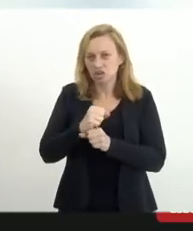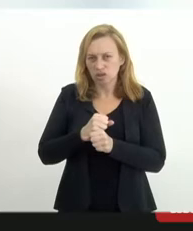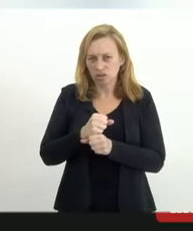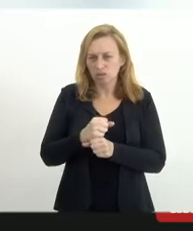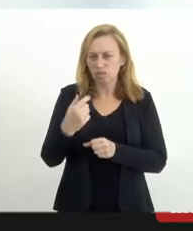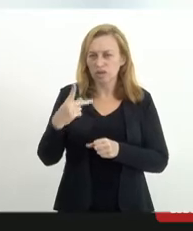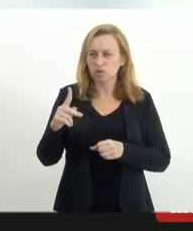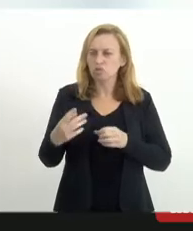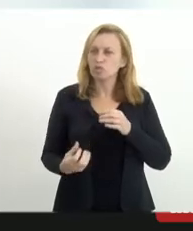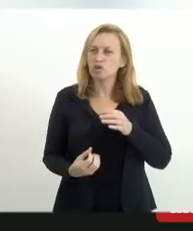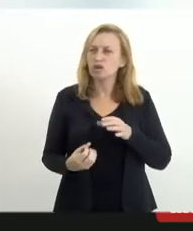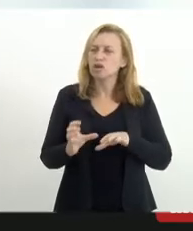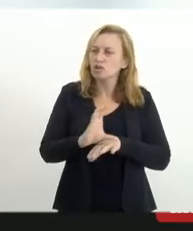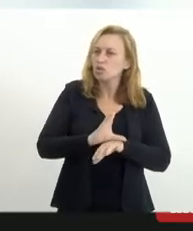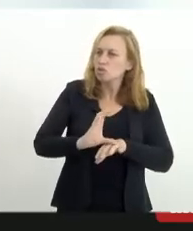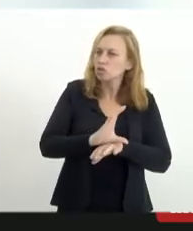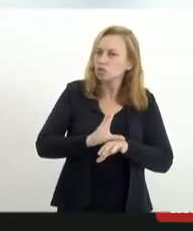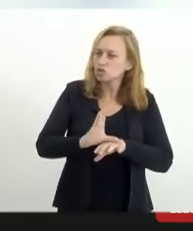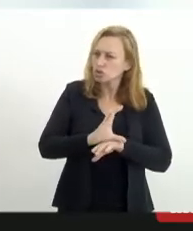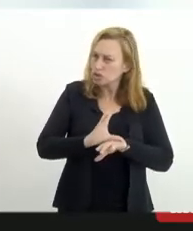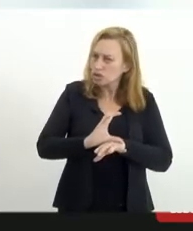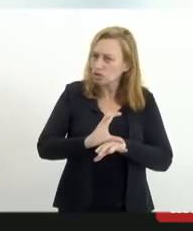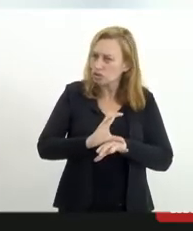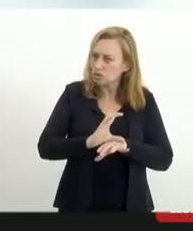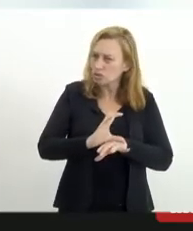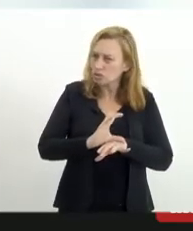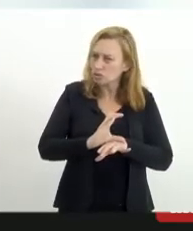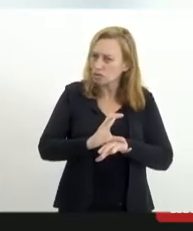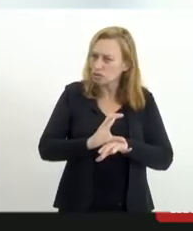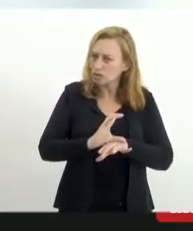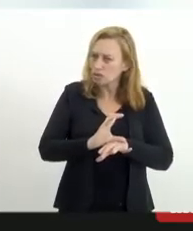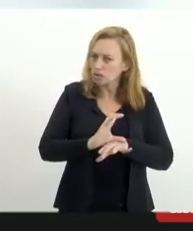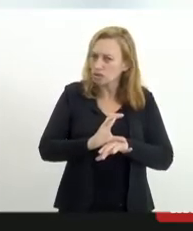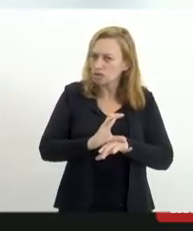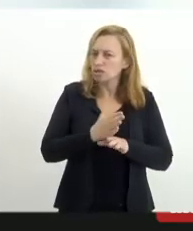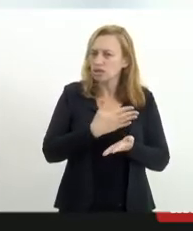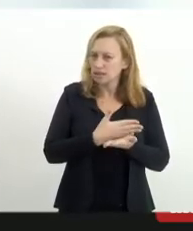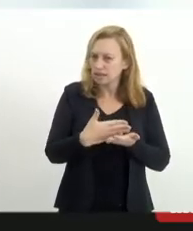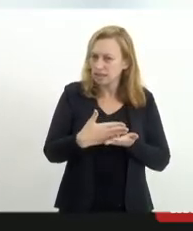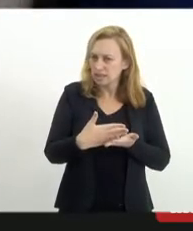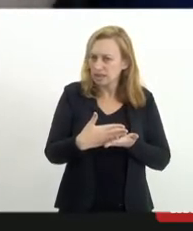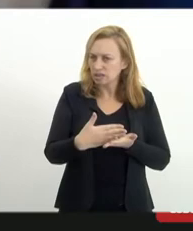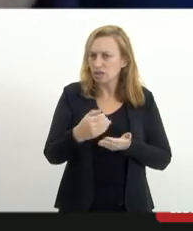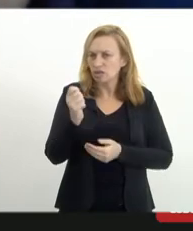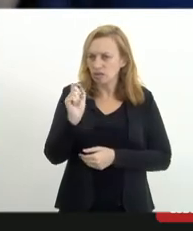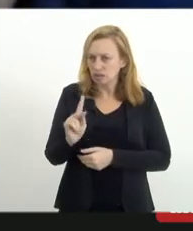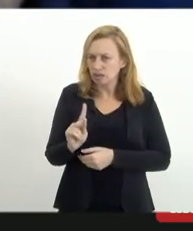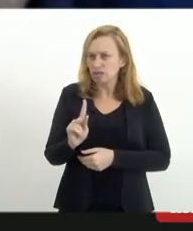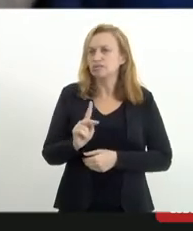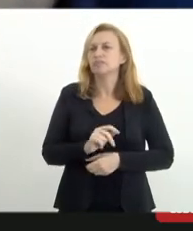sua constituição mediante lançamento. E